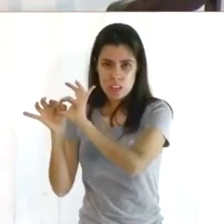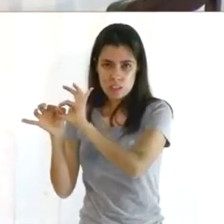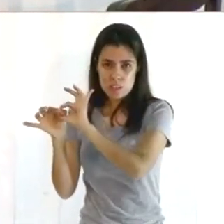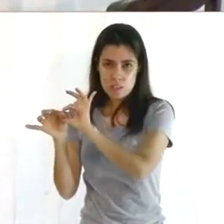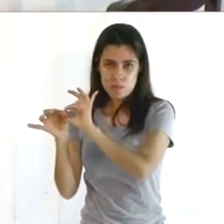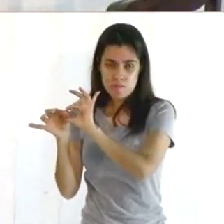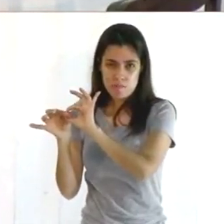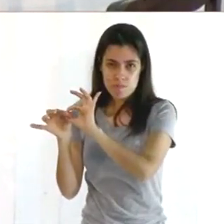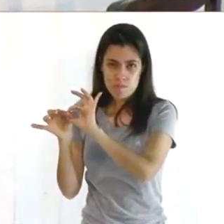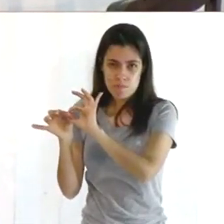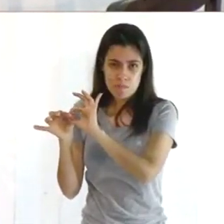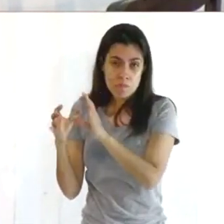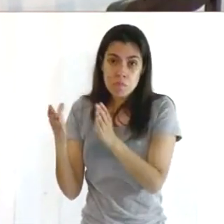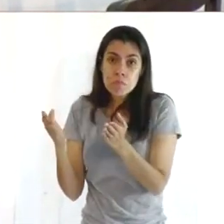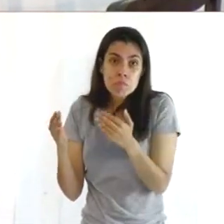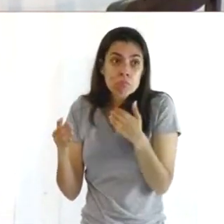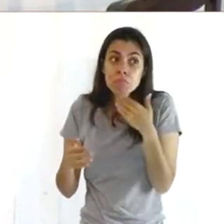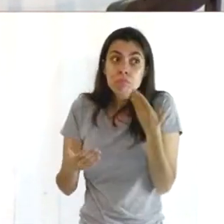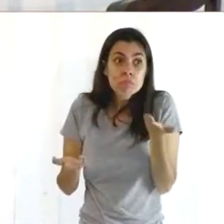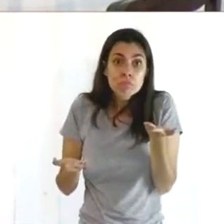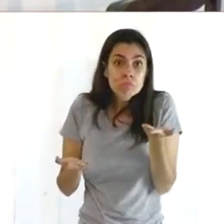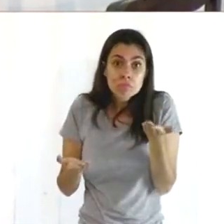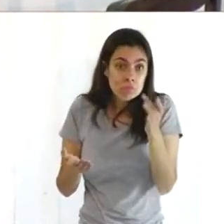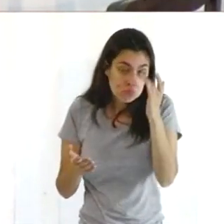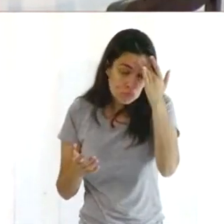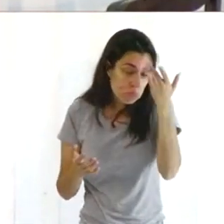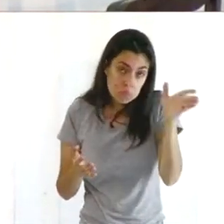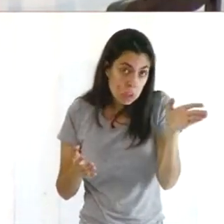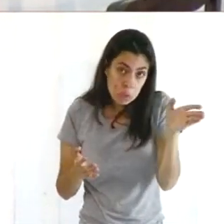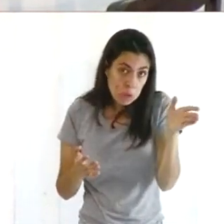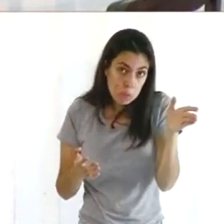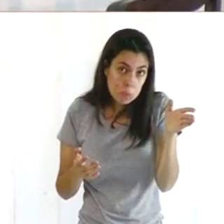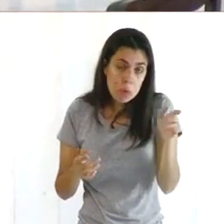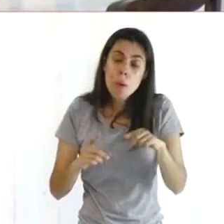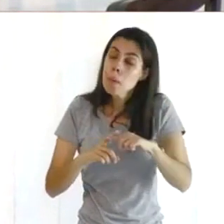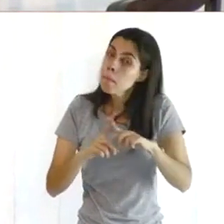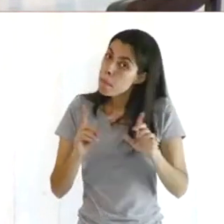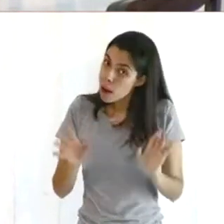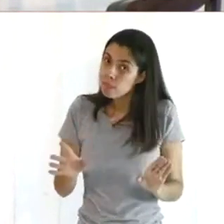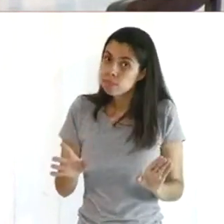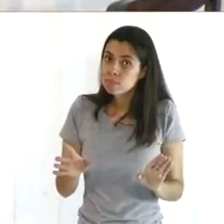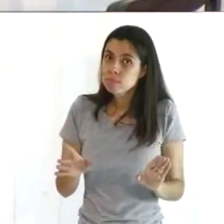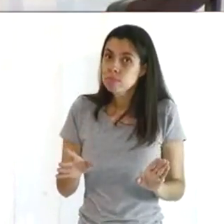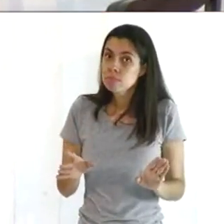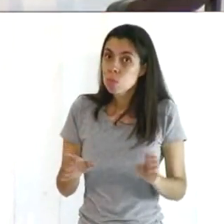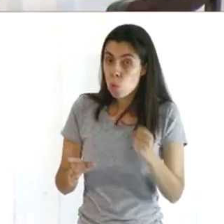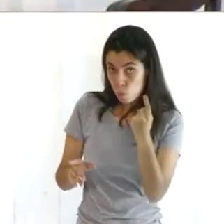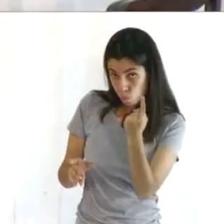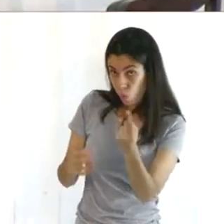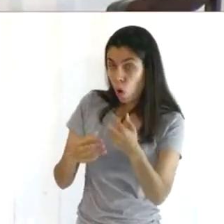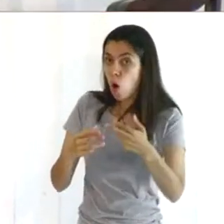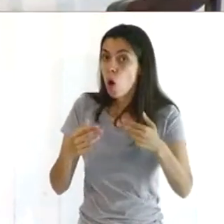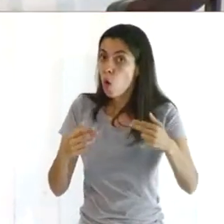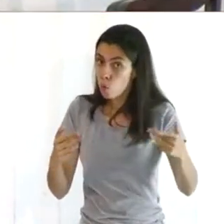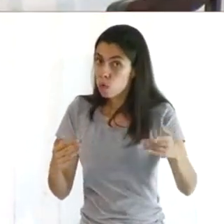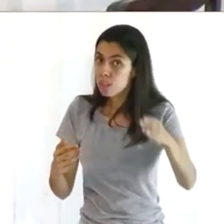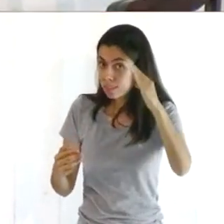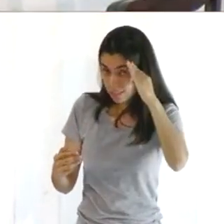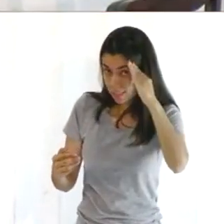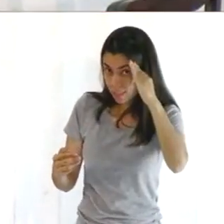declarando: até quando, Senhor? Mas era um momento difícil, porque o texto diz que ele estava diante de inimigos.